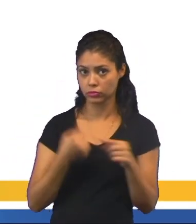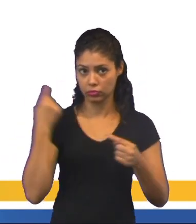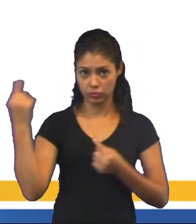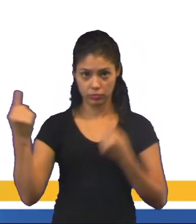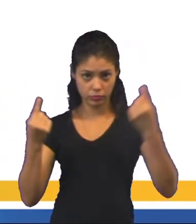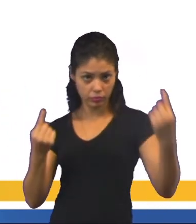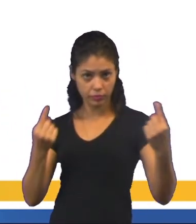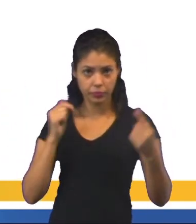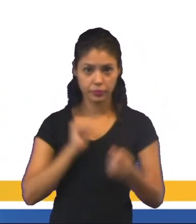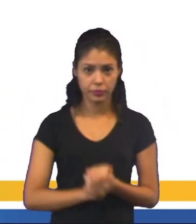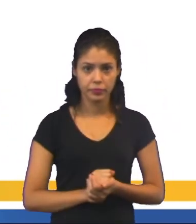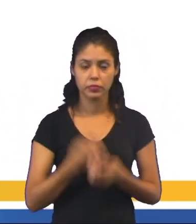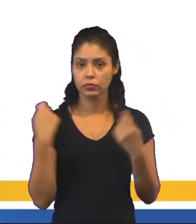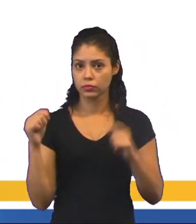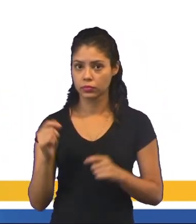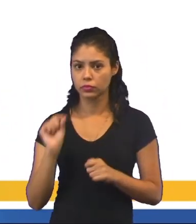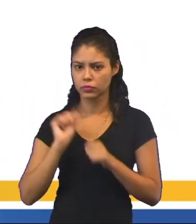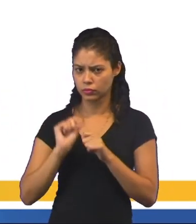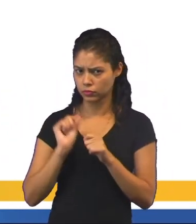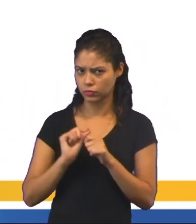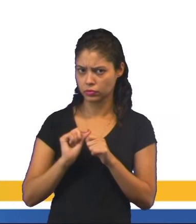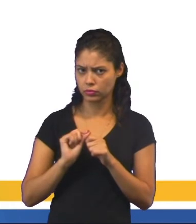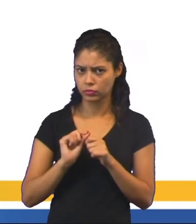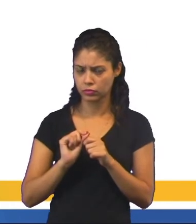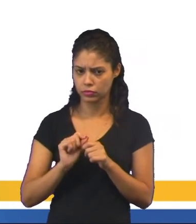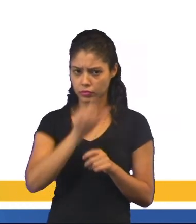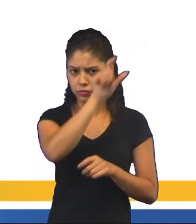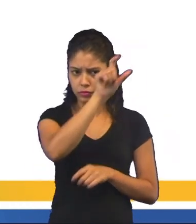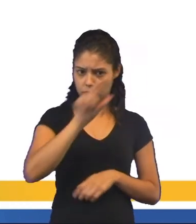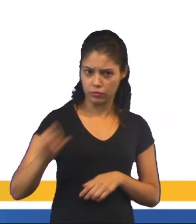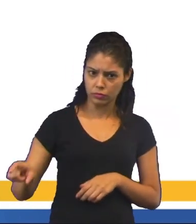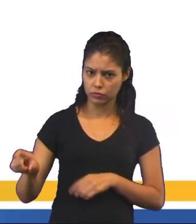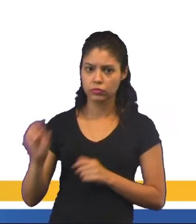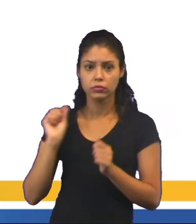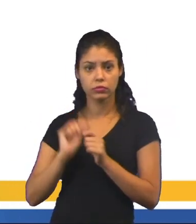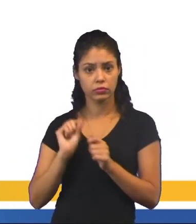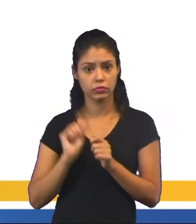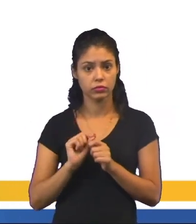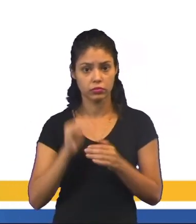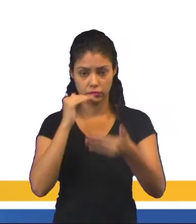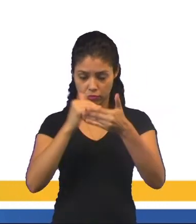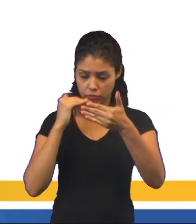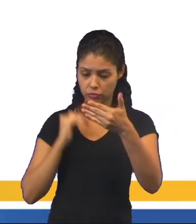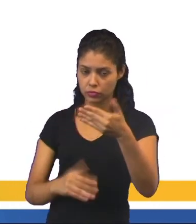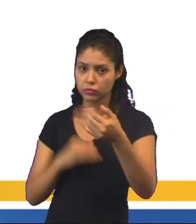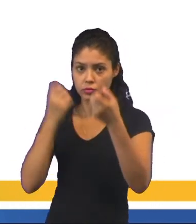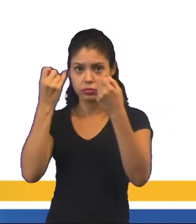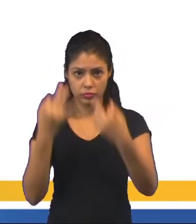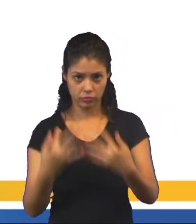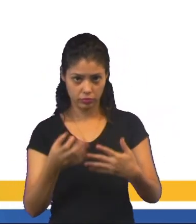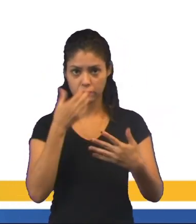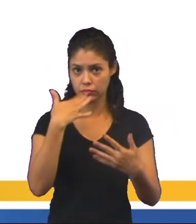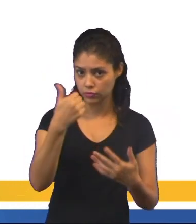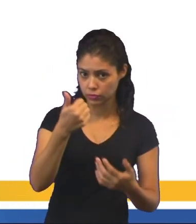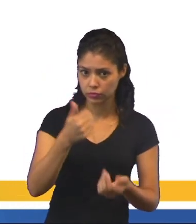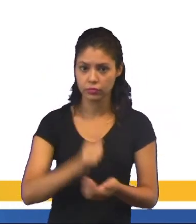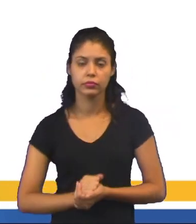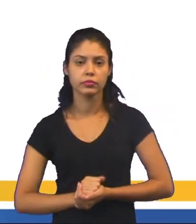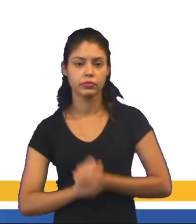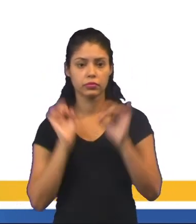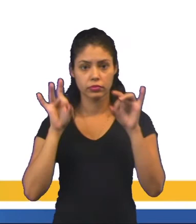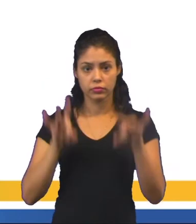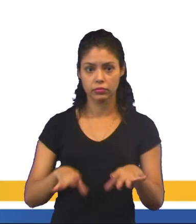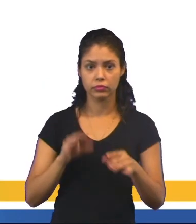pelo outro. Então, em vez de eu fazer na diagonal aí, que eu estou fazendo, eu vou fazer abaixo, como está explicado, tudo bem? Então,